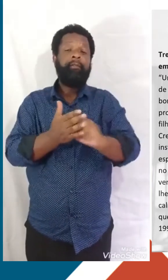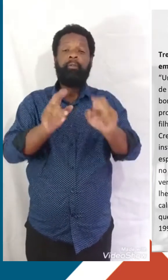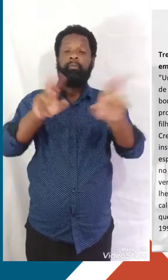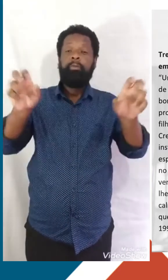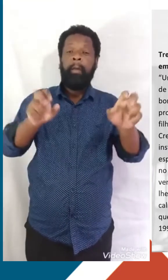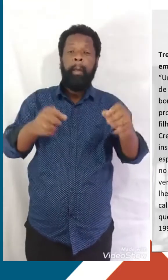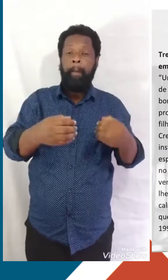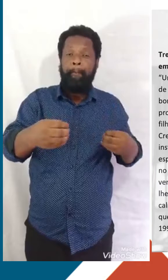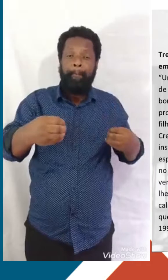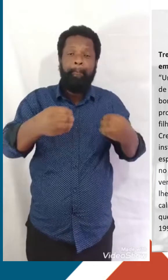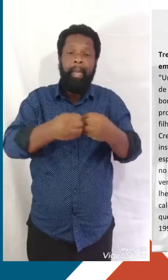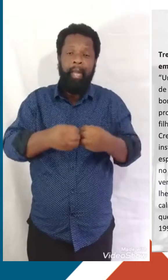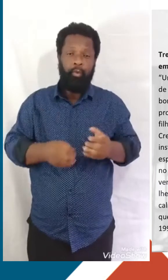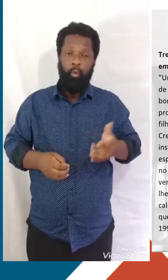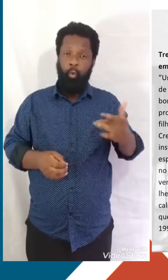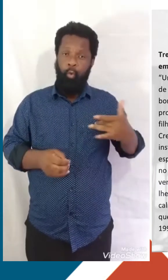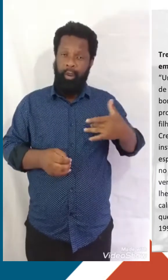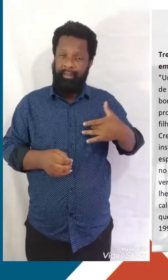do Coração Selvagem, em